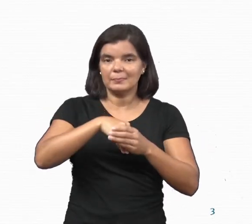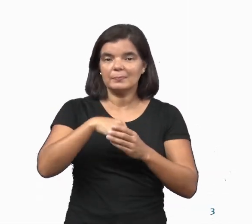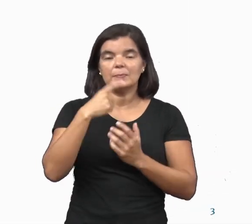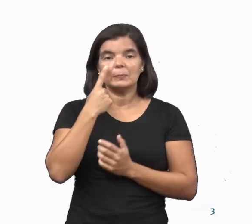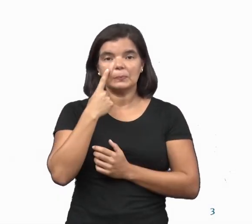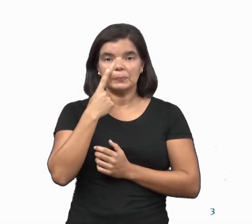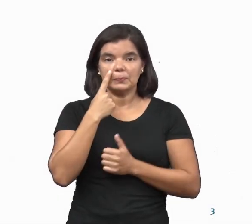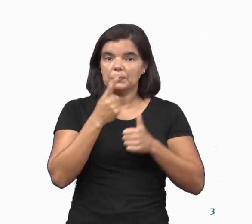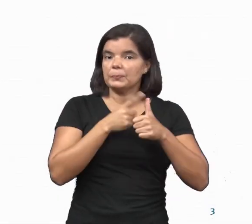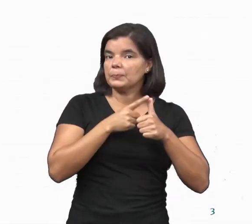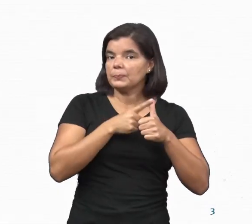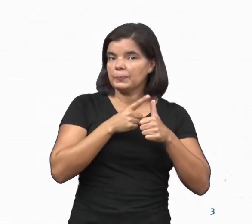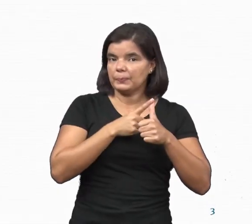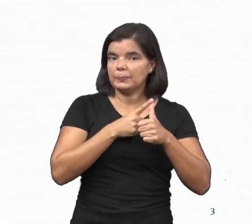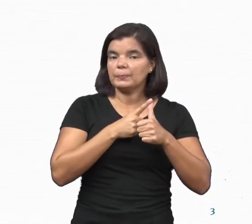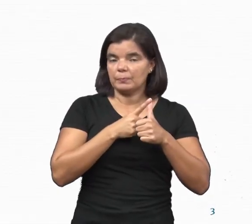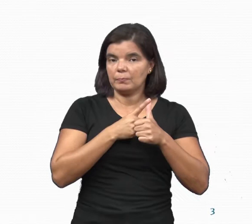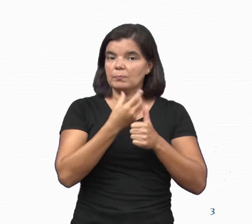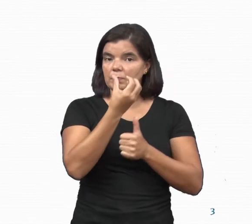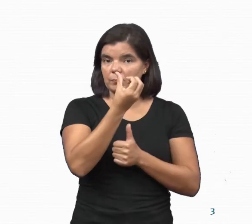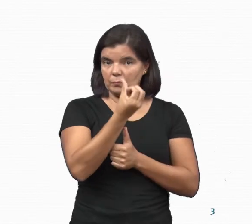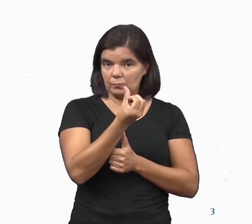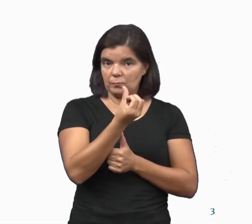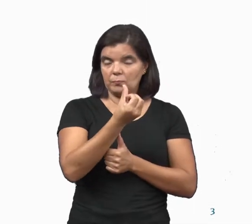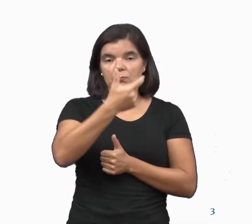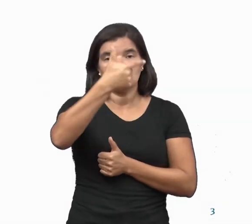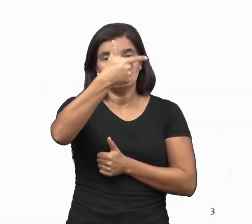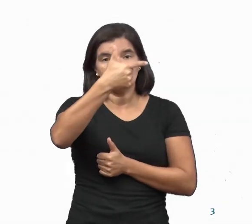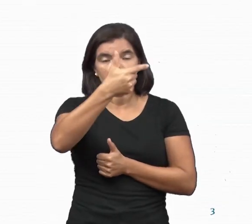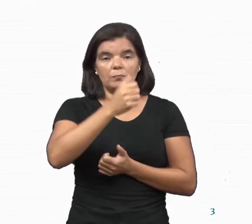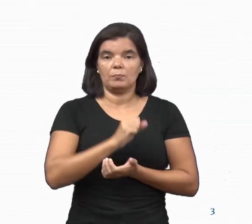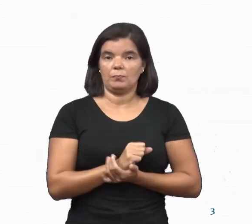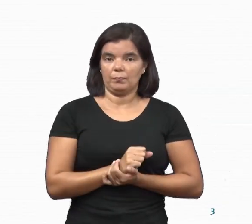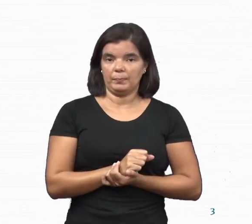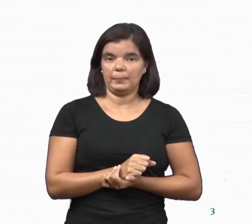fazer esse primeiro aqui, que é mais 6 elevado ao quadrado.